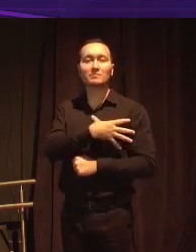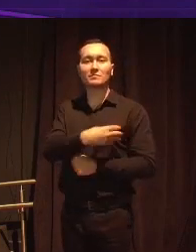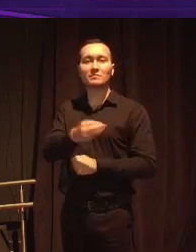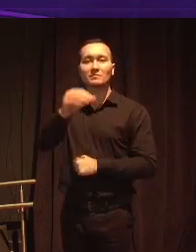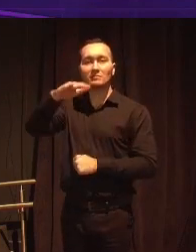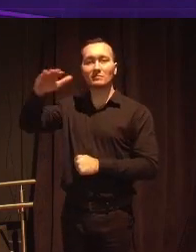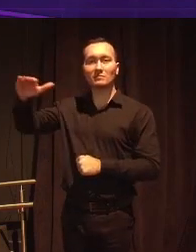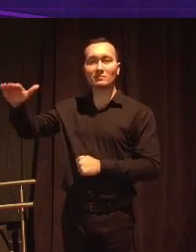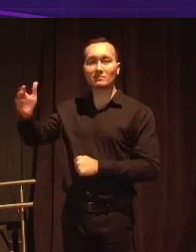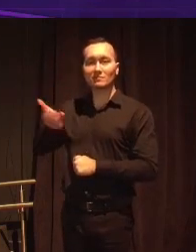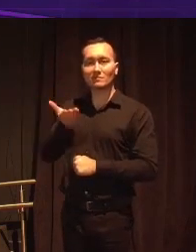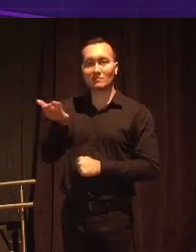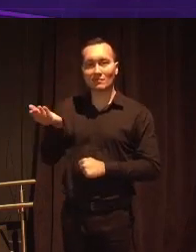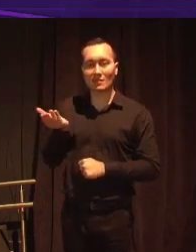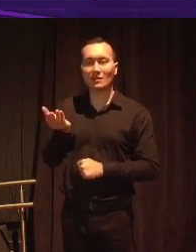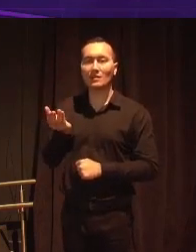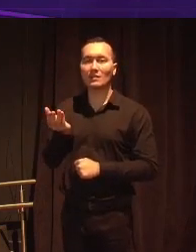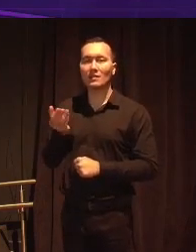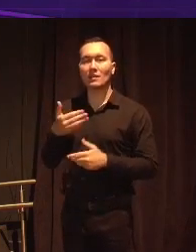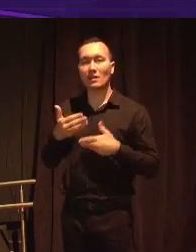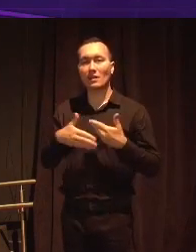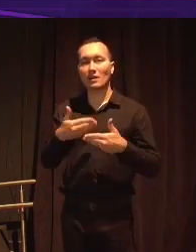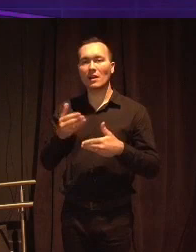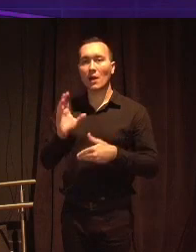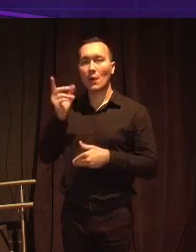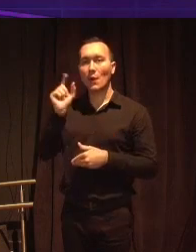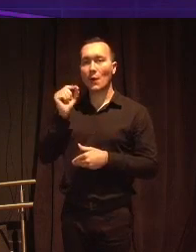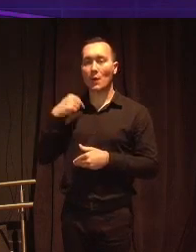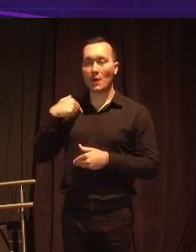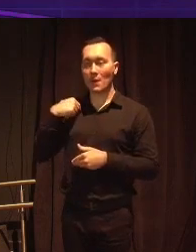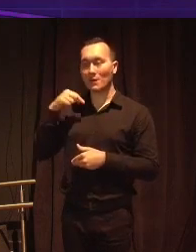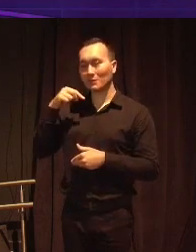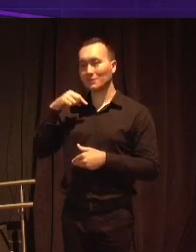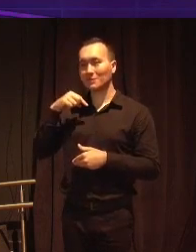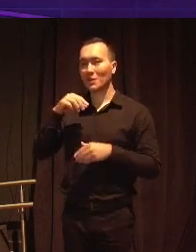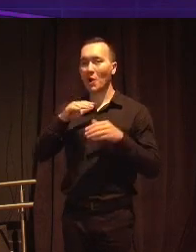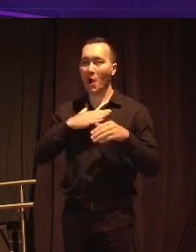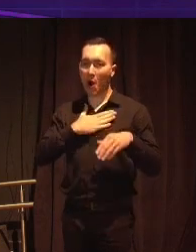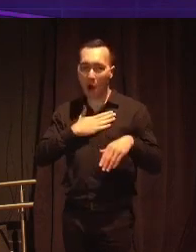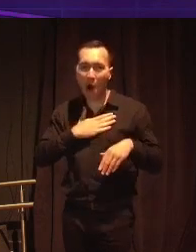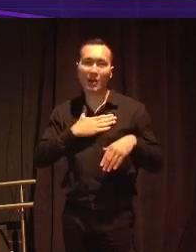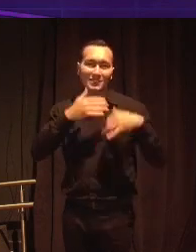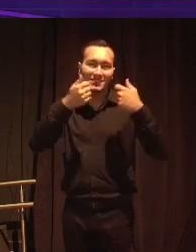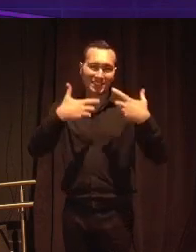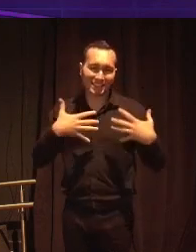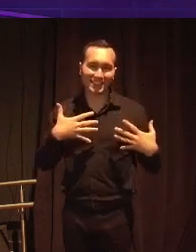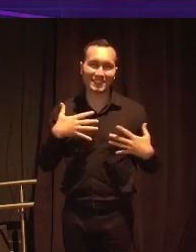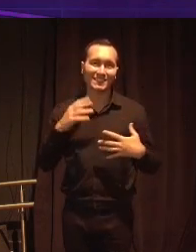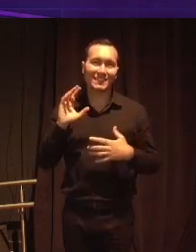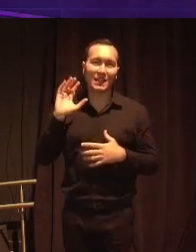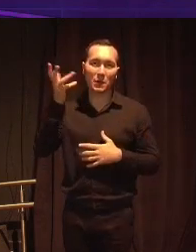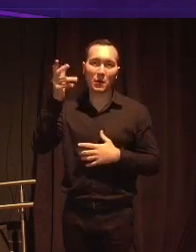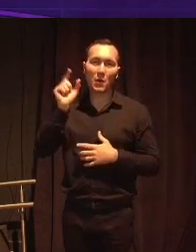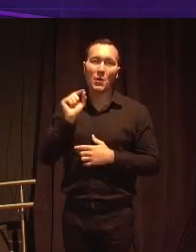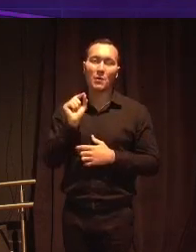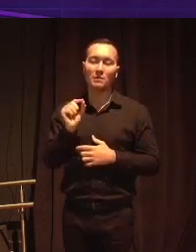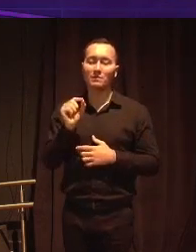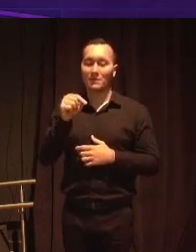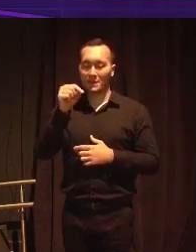só um fato que aconteceu que eu gosto de compartilhar, que quando eu voltei para o Brasil, que eu